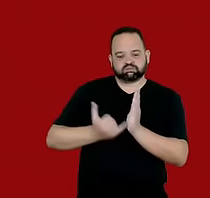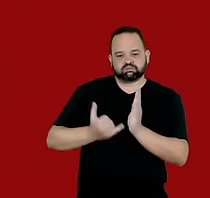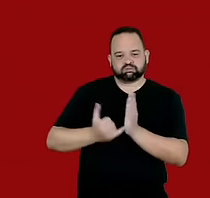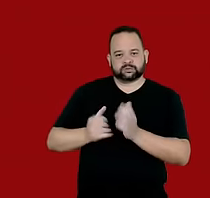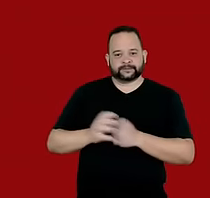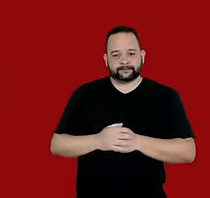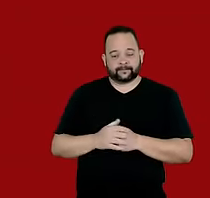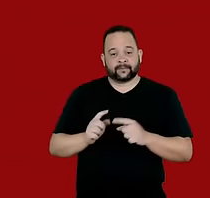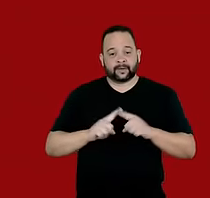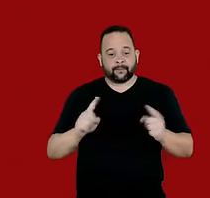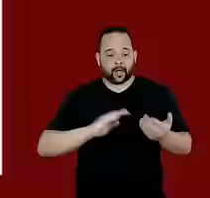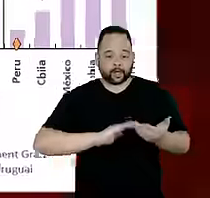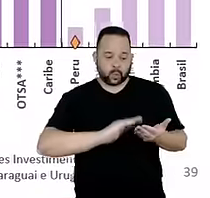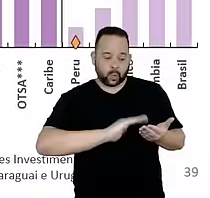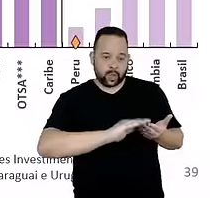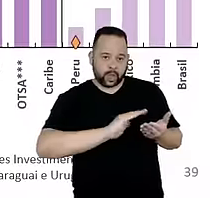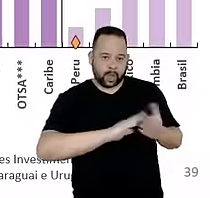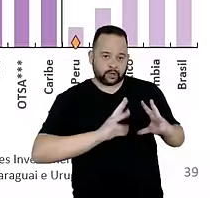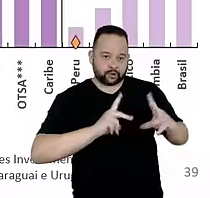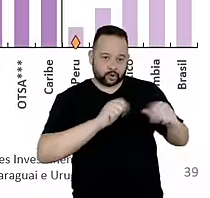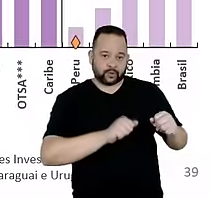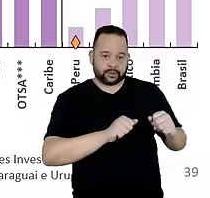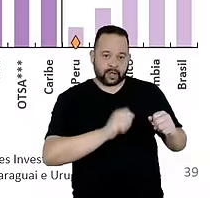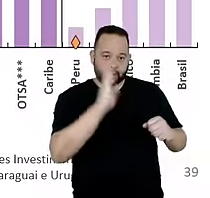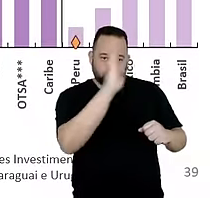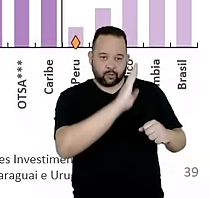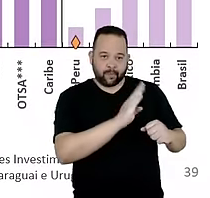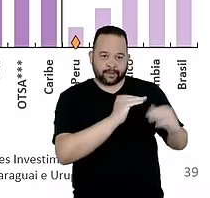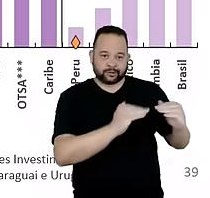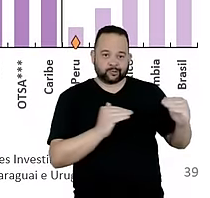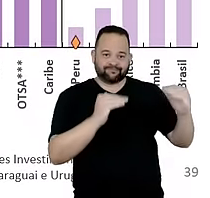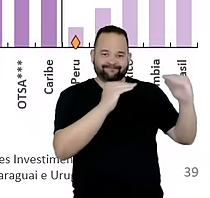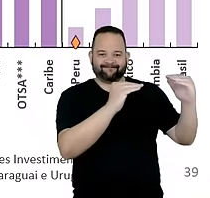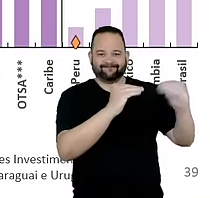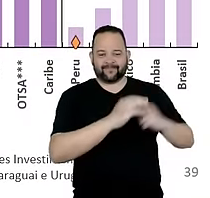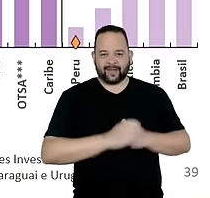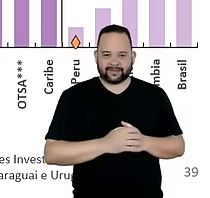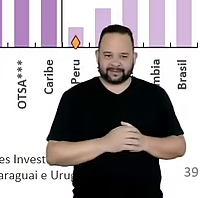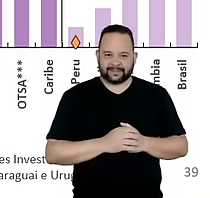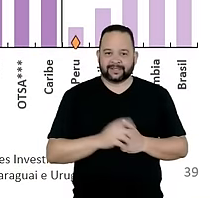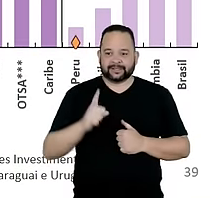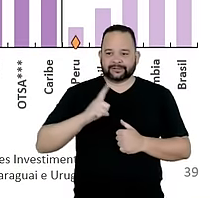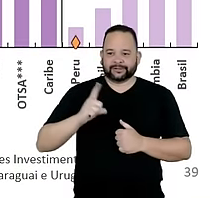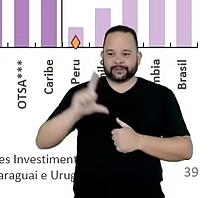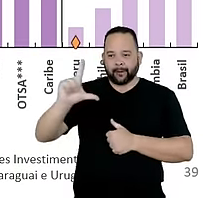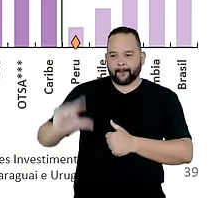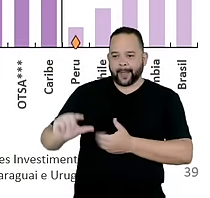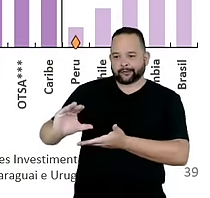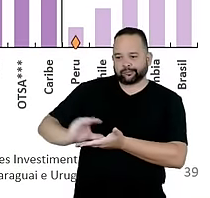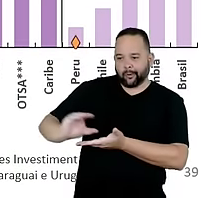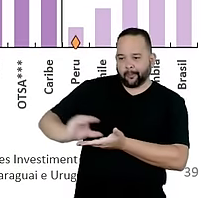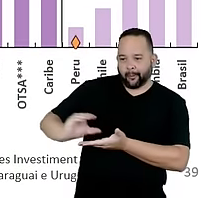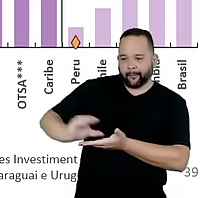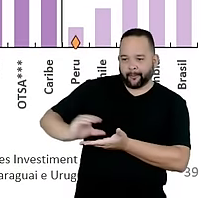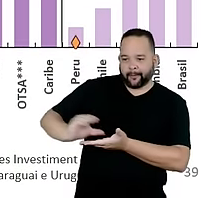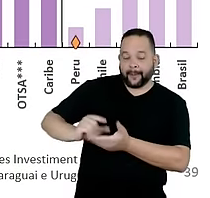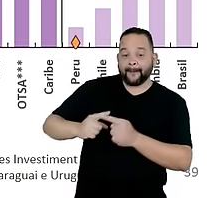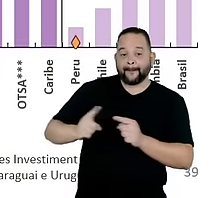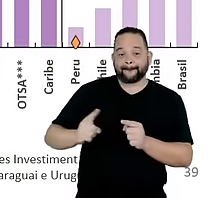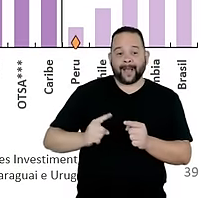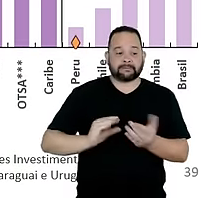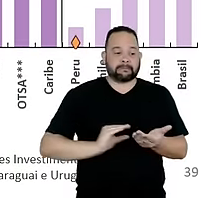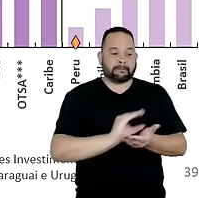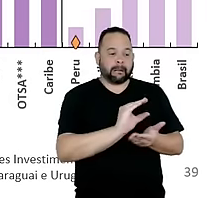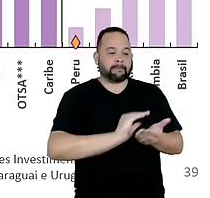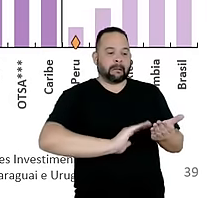gasto total do Brasil é bem acima também então a gente tem menos espaço de arrecadação e tem um gasto maior é uma situação fiscal comparada com nossos pares